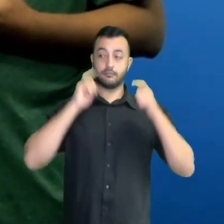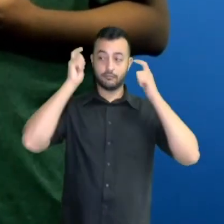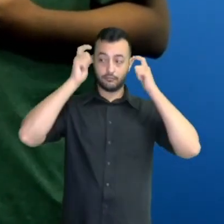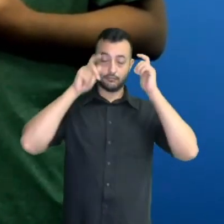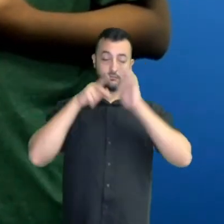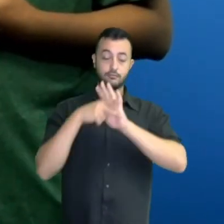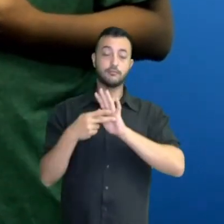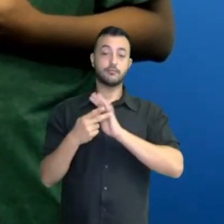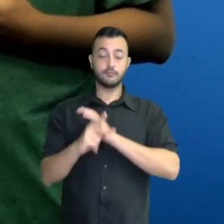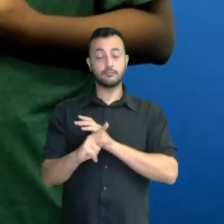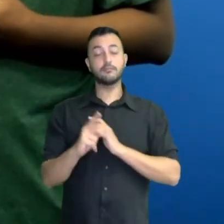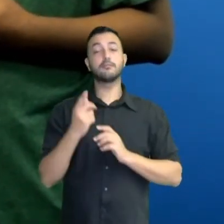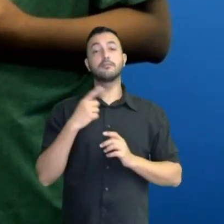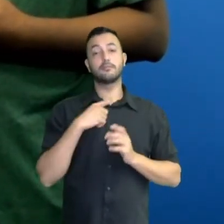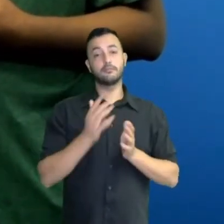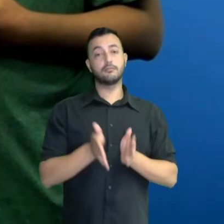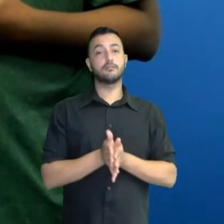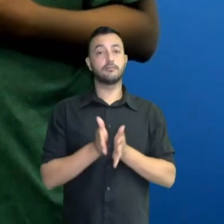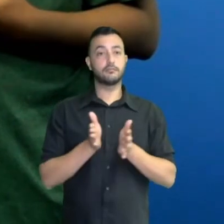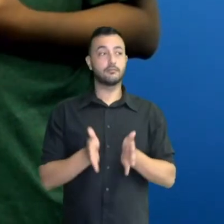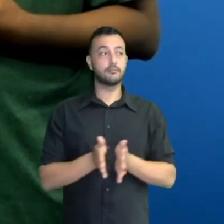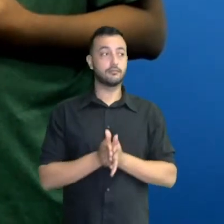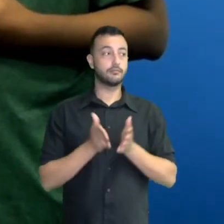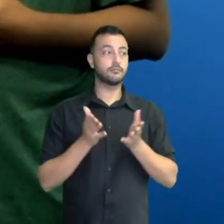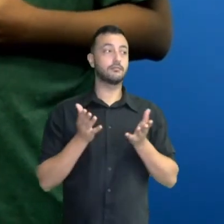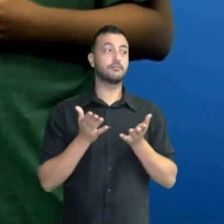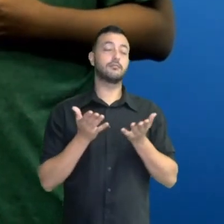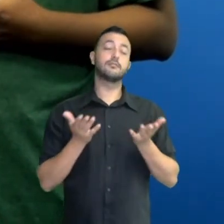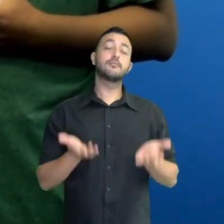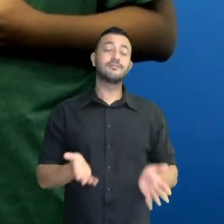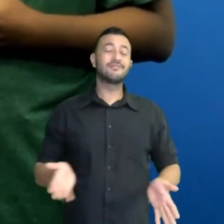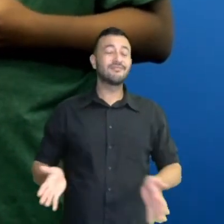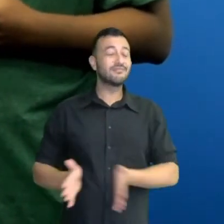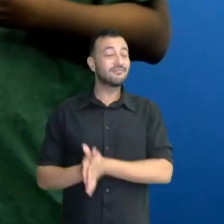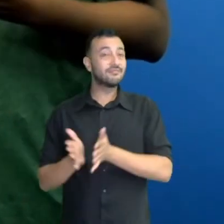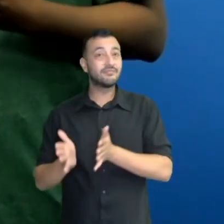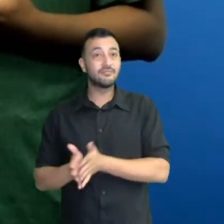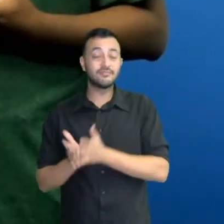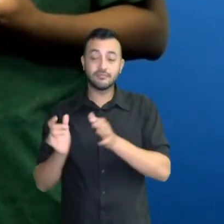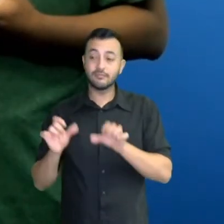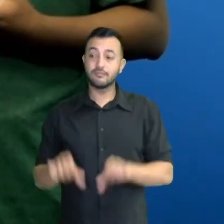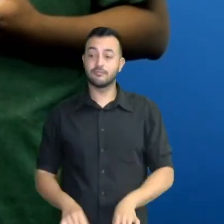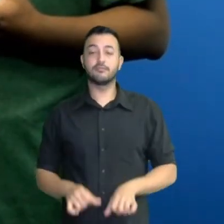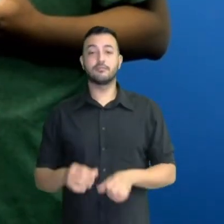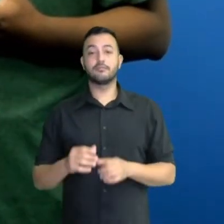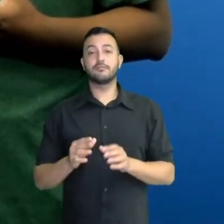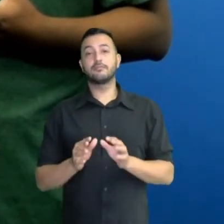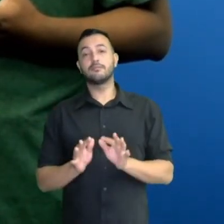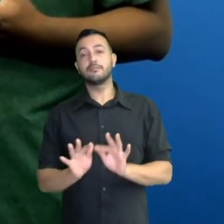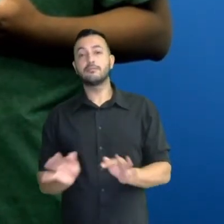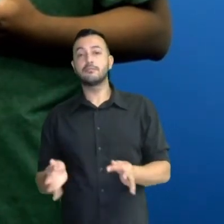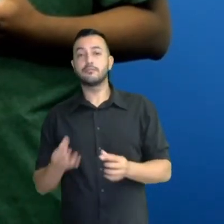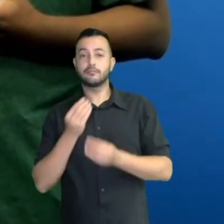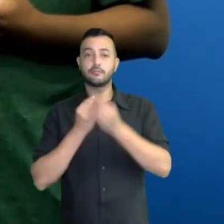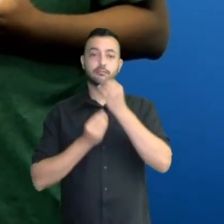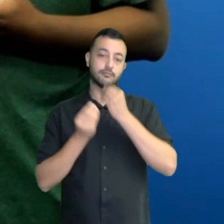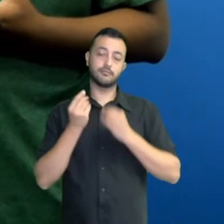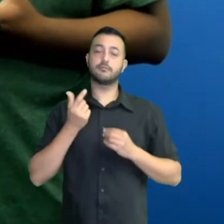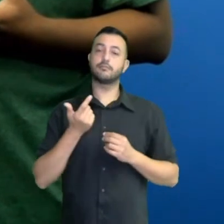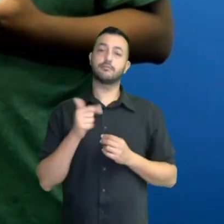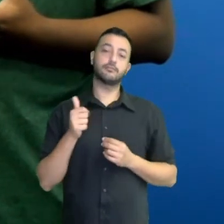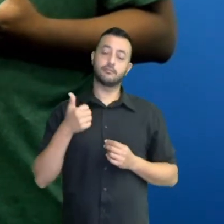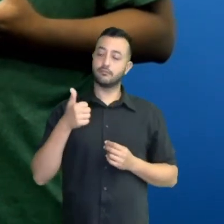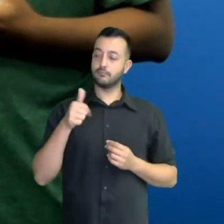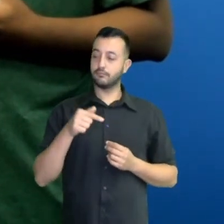mexicanos, eles se encontram na condição de pobreza. E de extrema pobreza, onde você não tem nem o básico da alimentação, né?